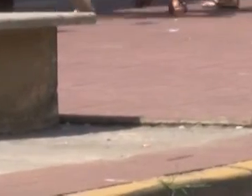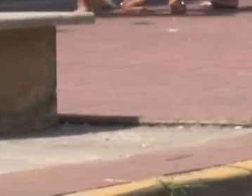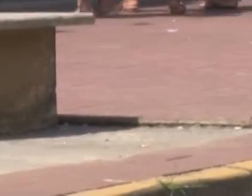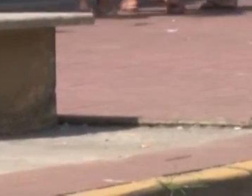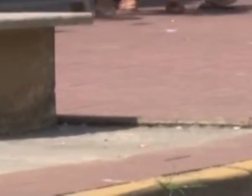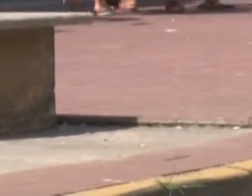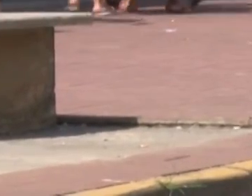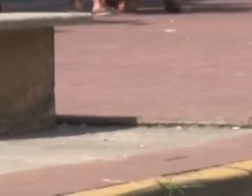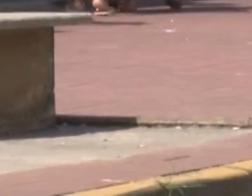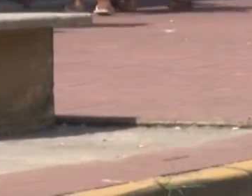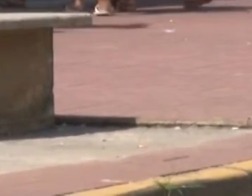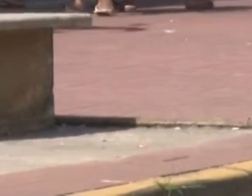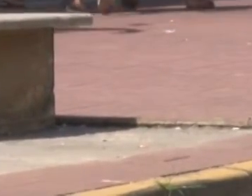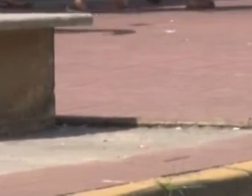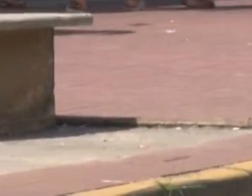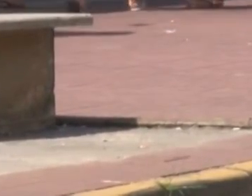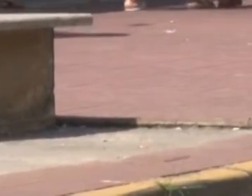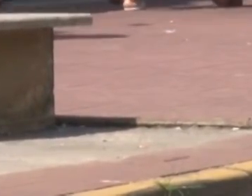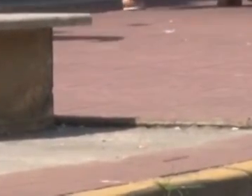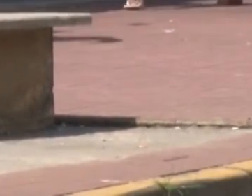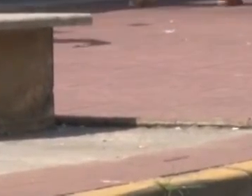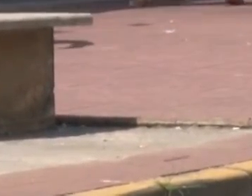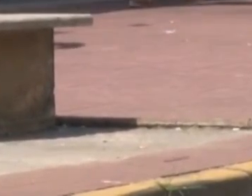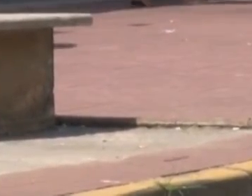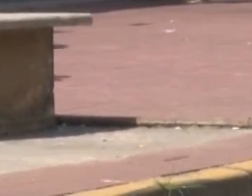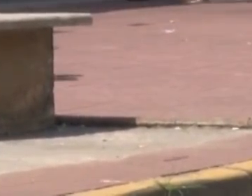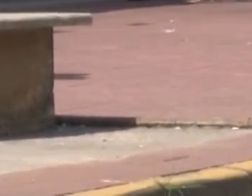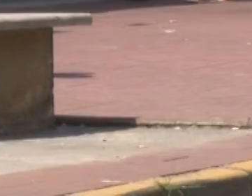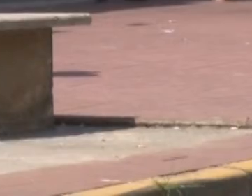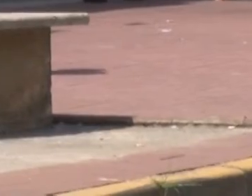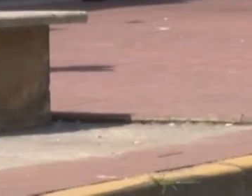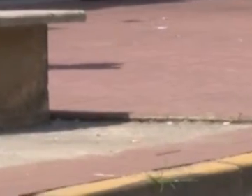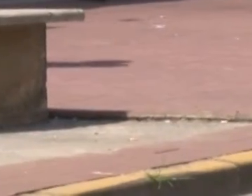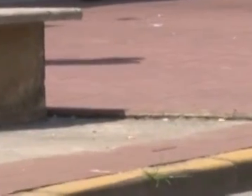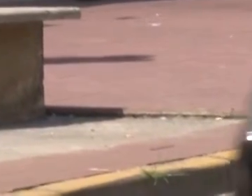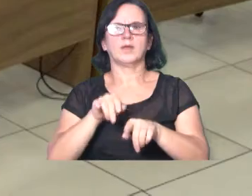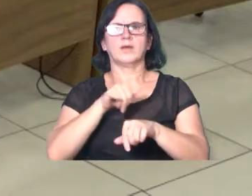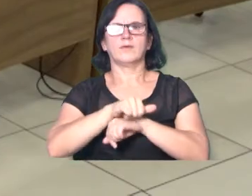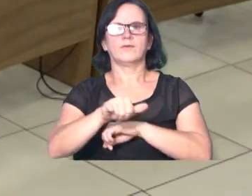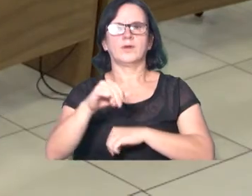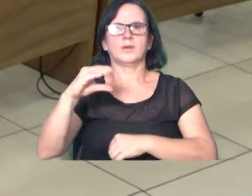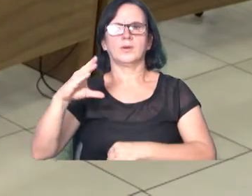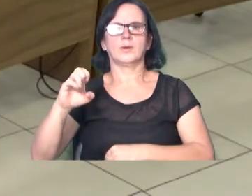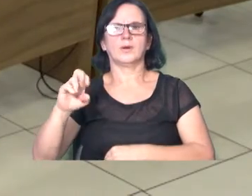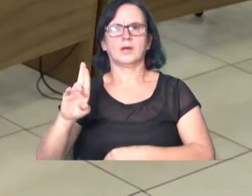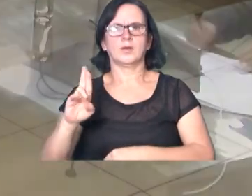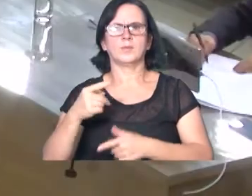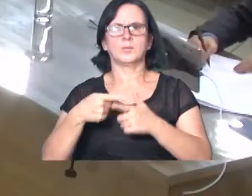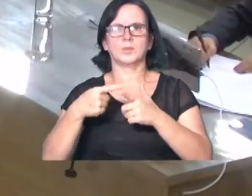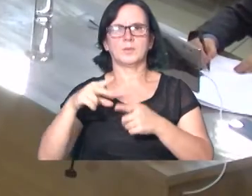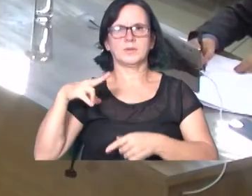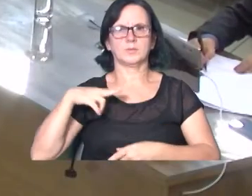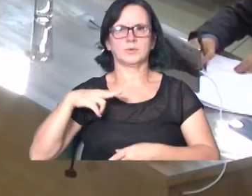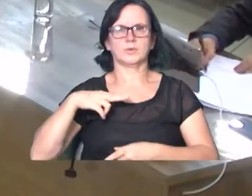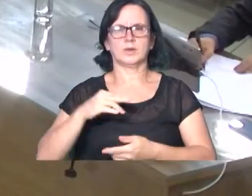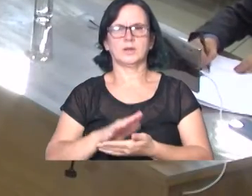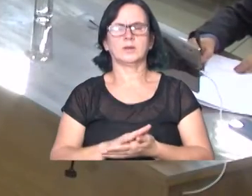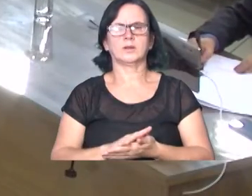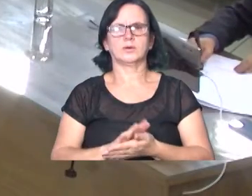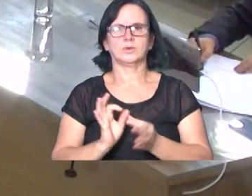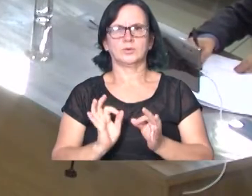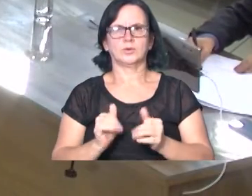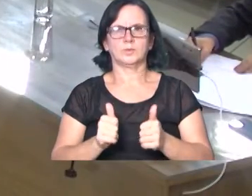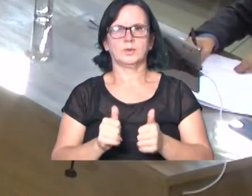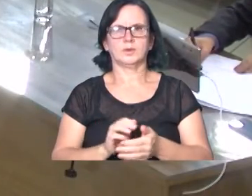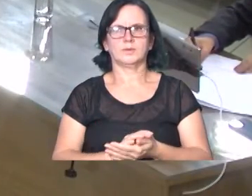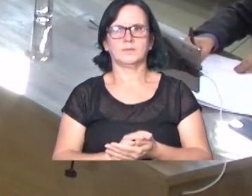conseguiram quando você consegue concientizar acima de tudo as pessoas e você consegue fazer os testes rápidos e o contingenciamento das